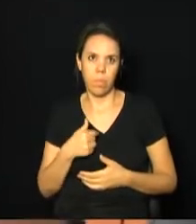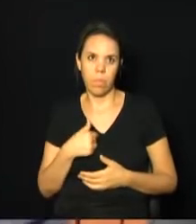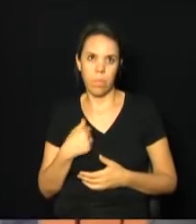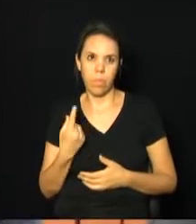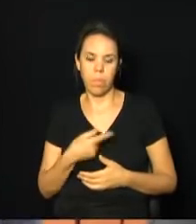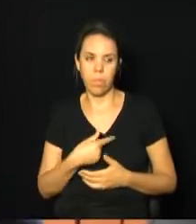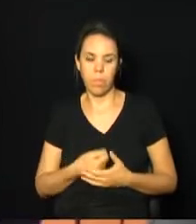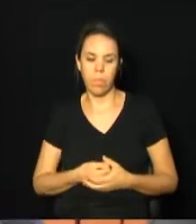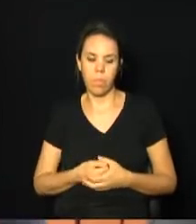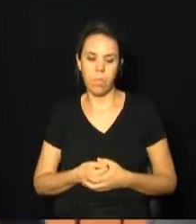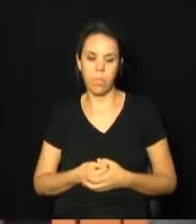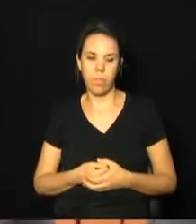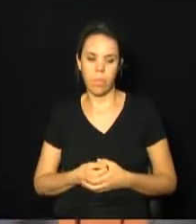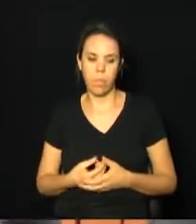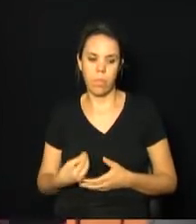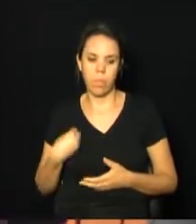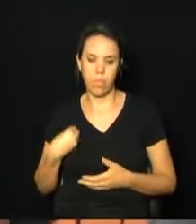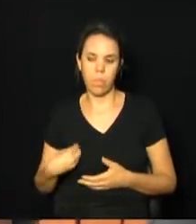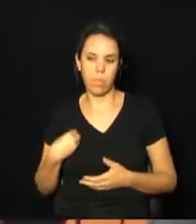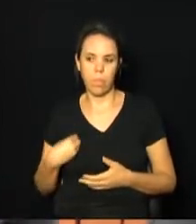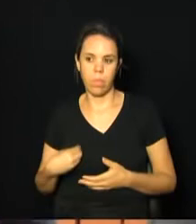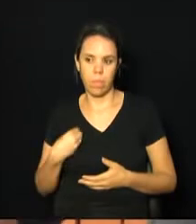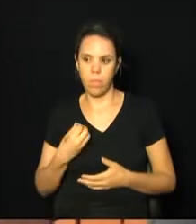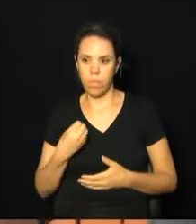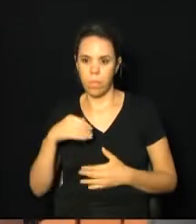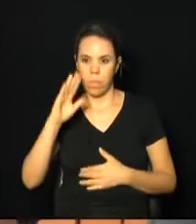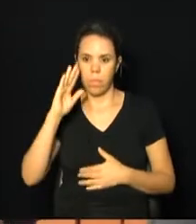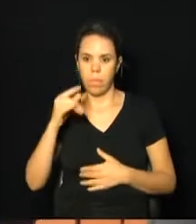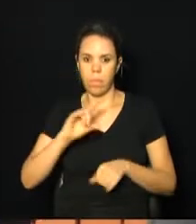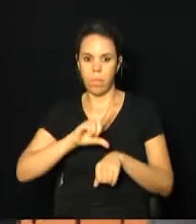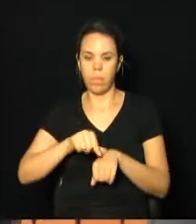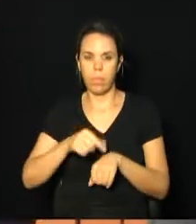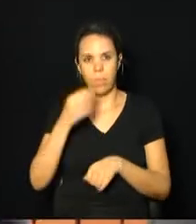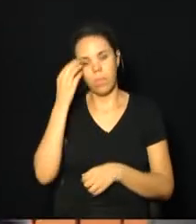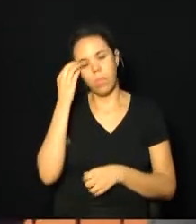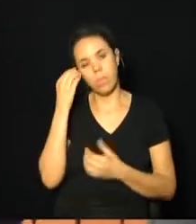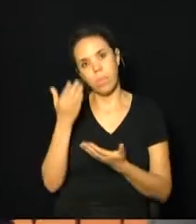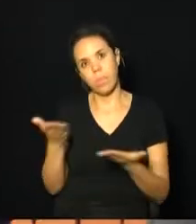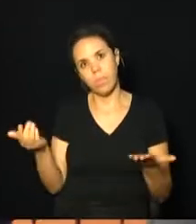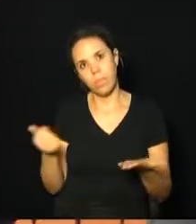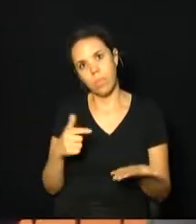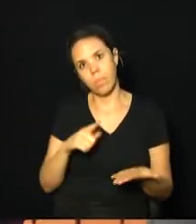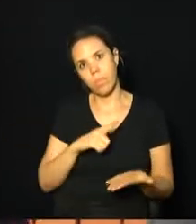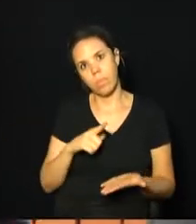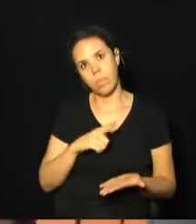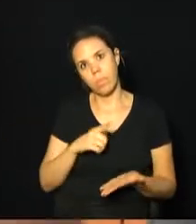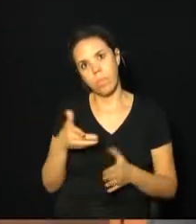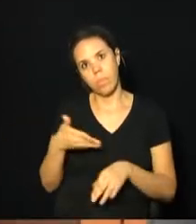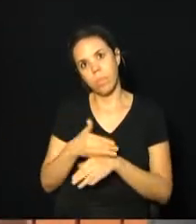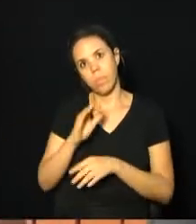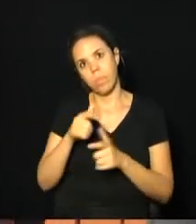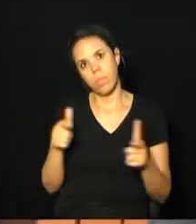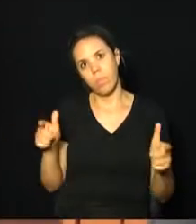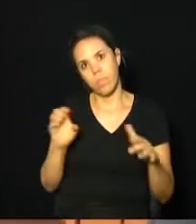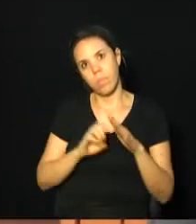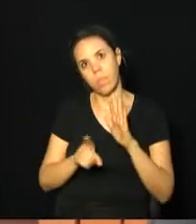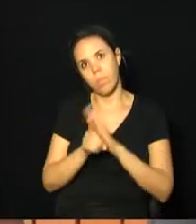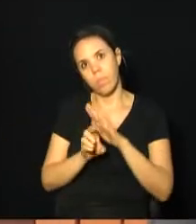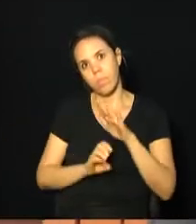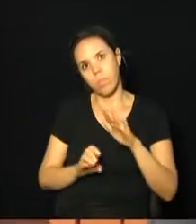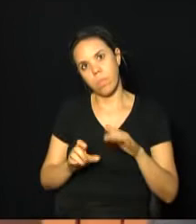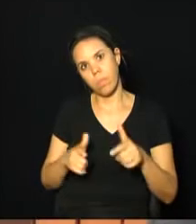nós estamos bem mais atrasados que vocês, que tem um acesso maior a